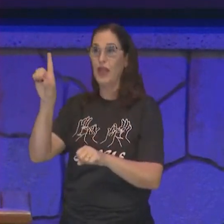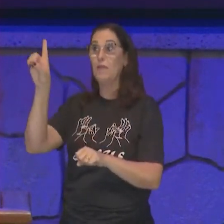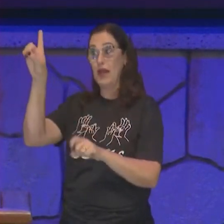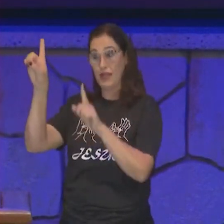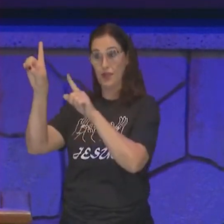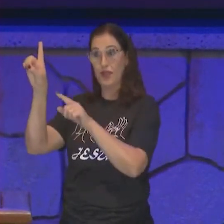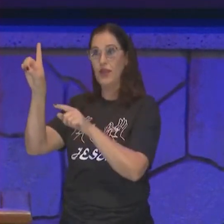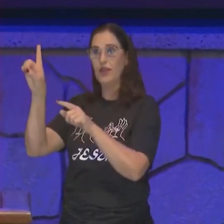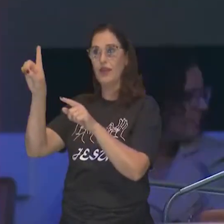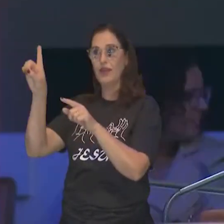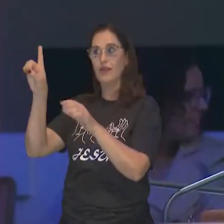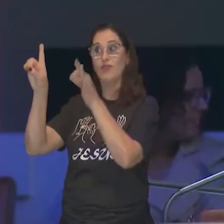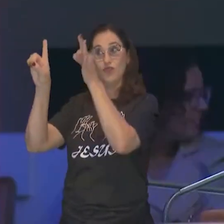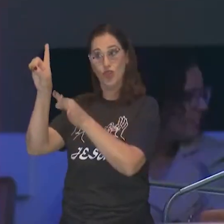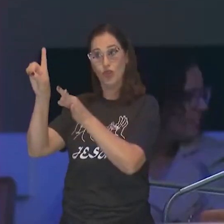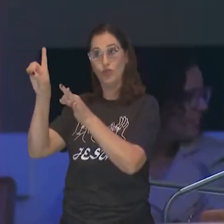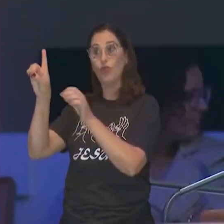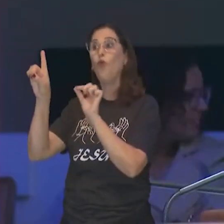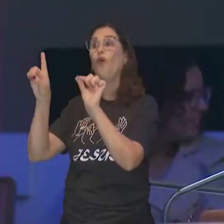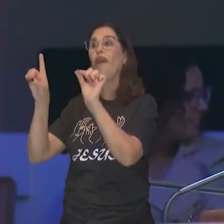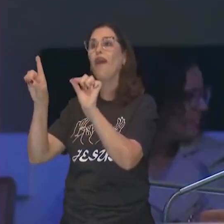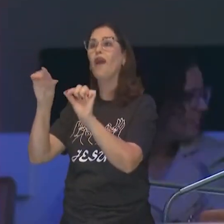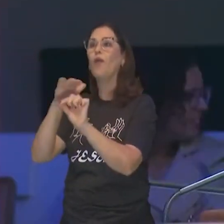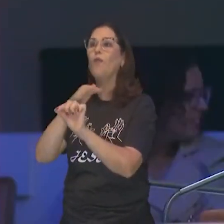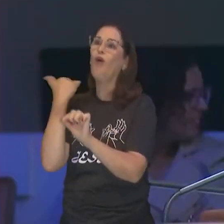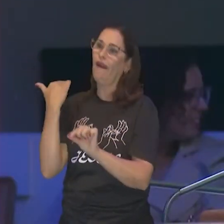de morte,